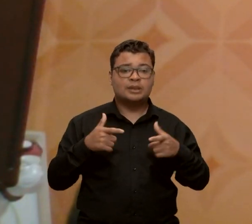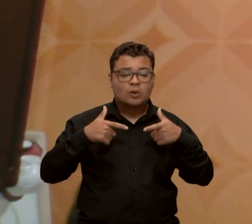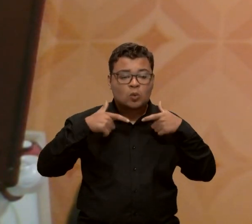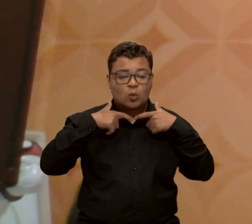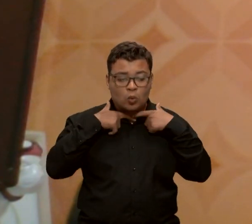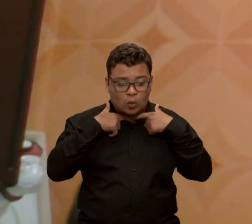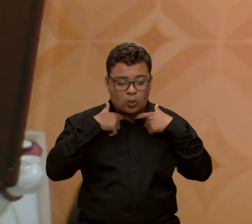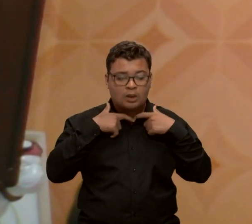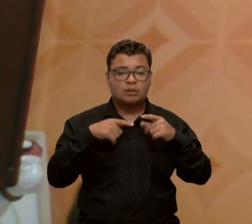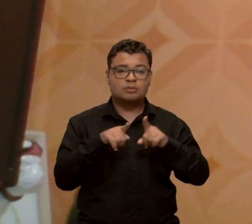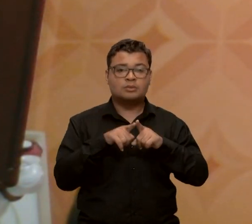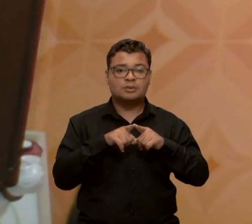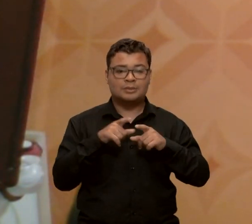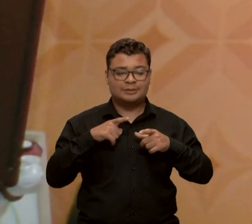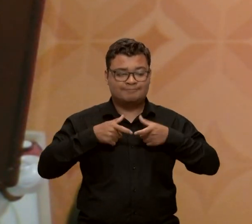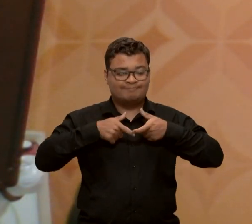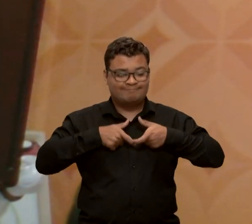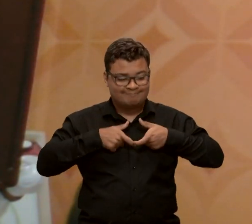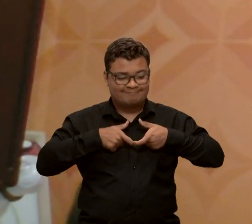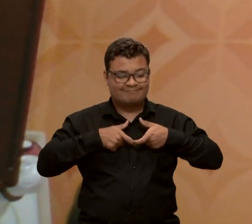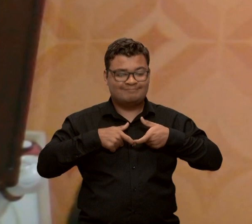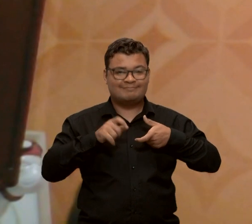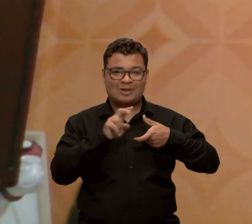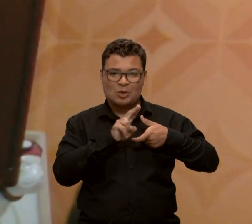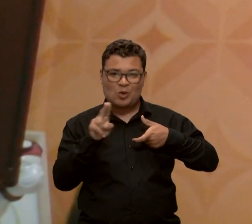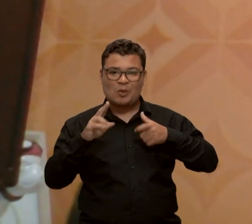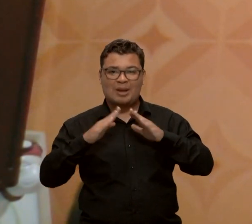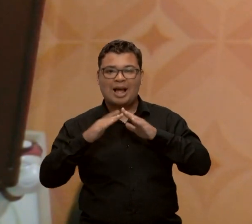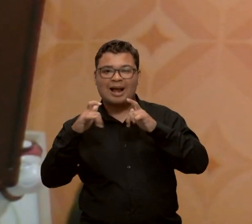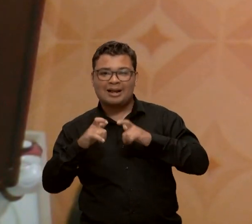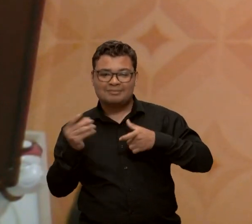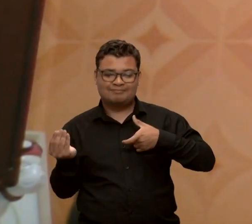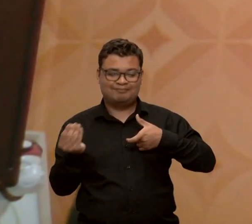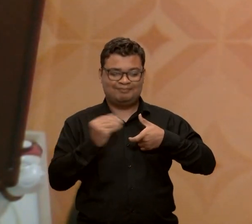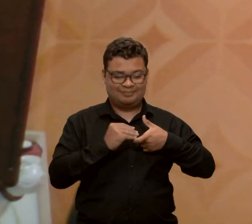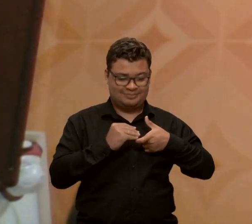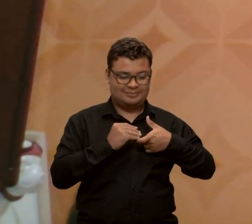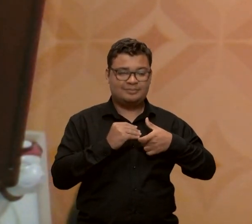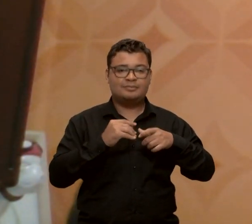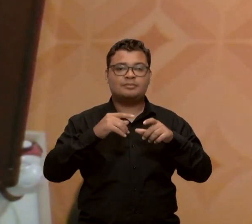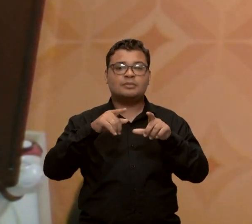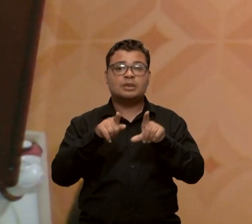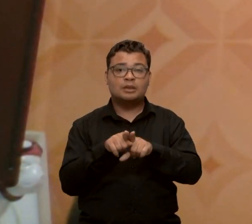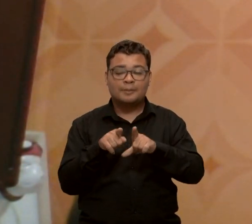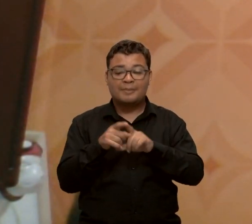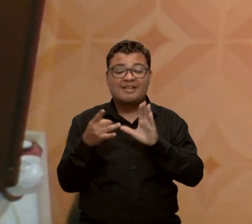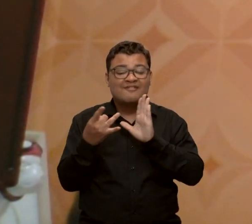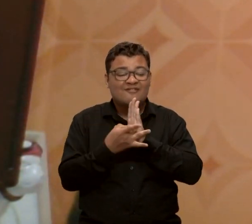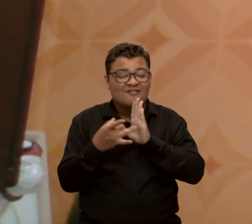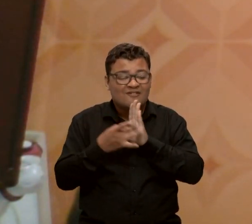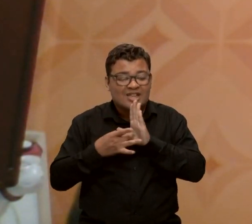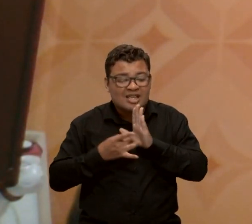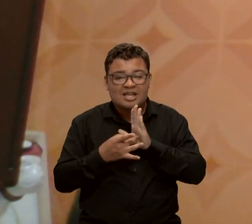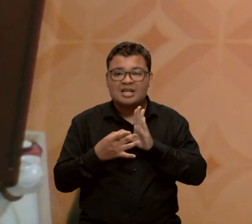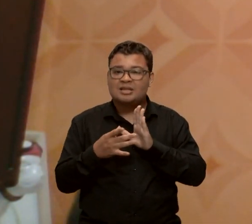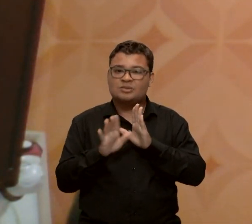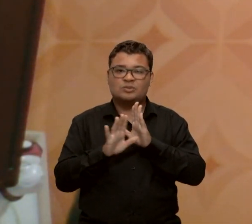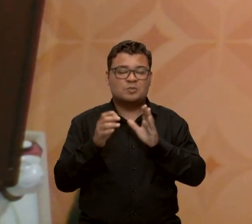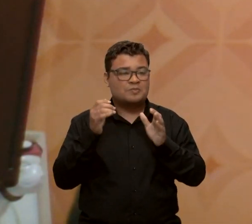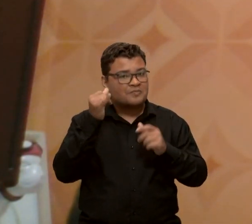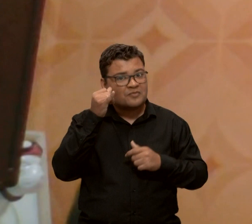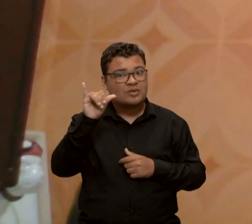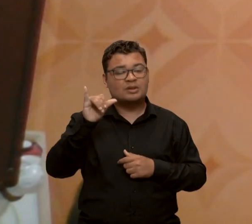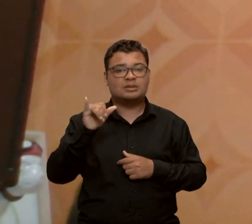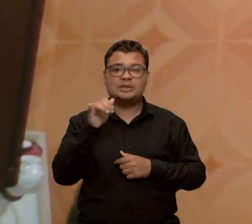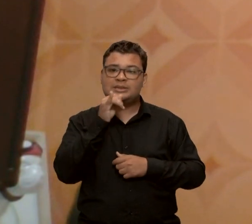de identificação, né? Não ter acesso a nada de vidro, então janela só de vidro, sem